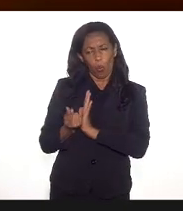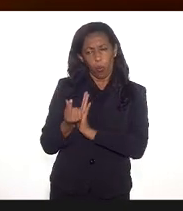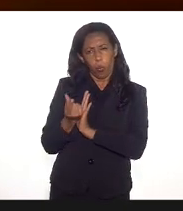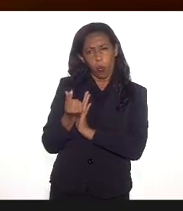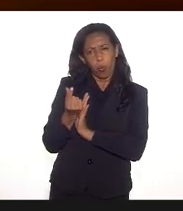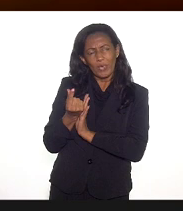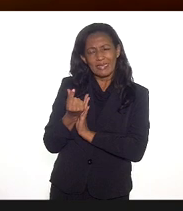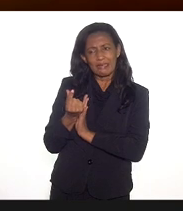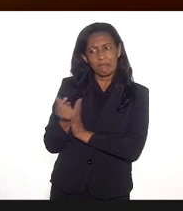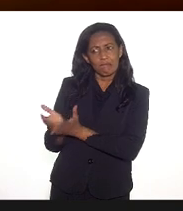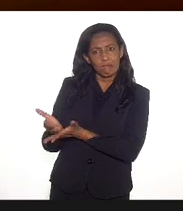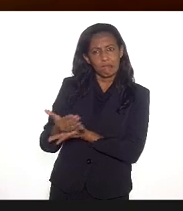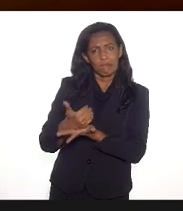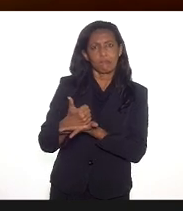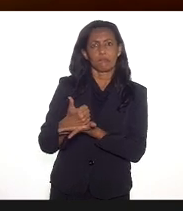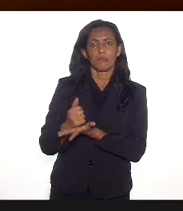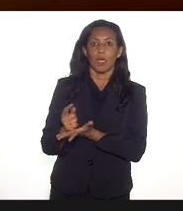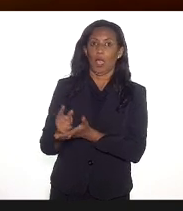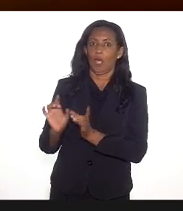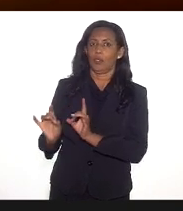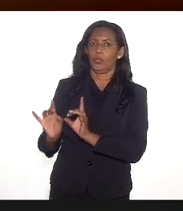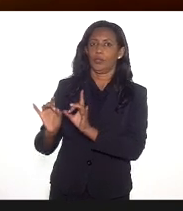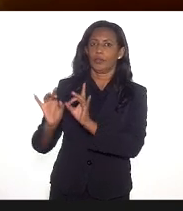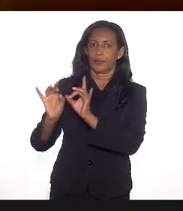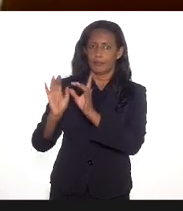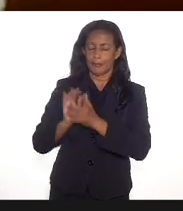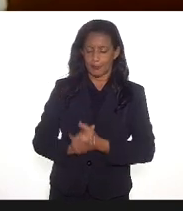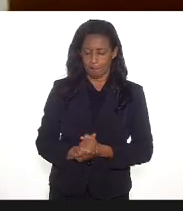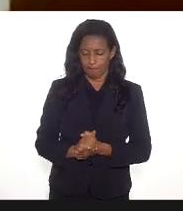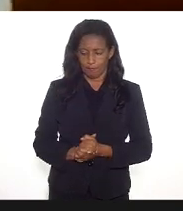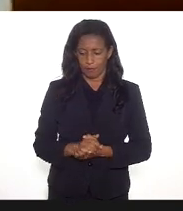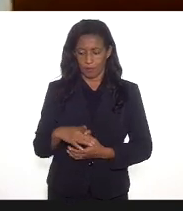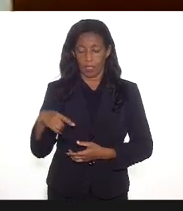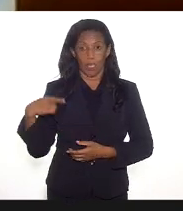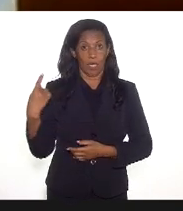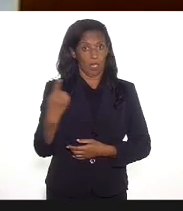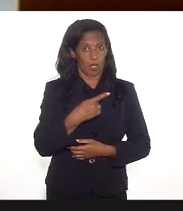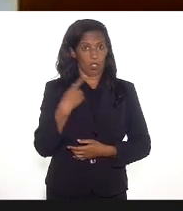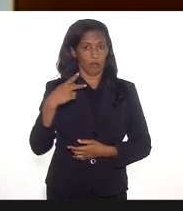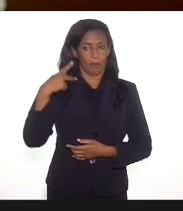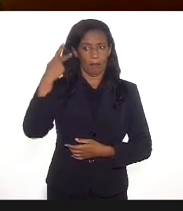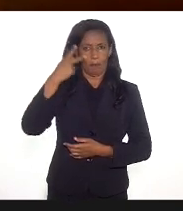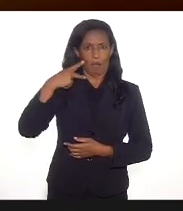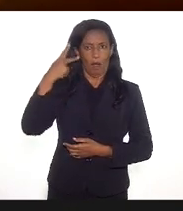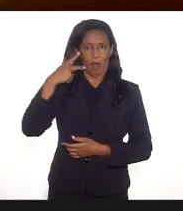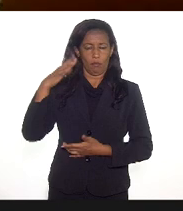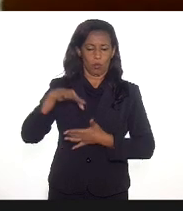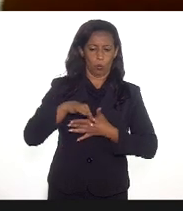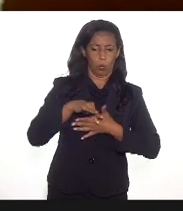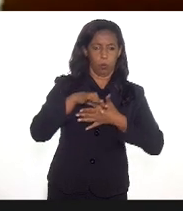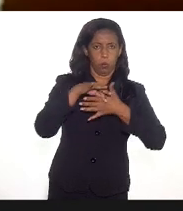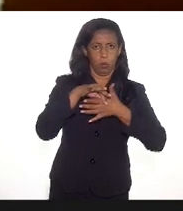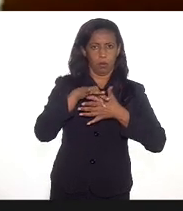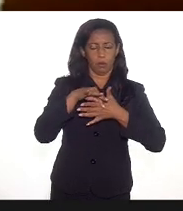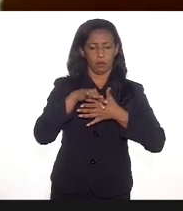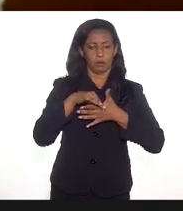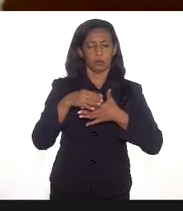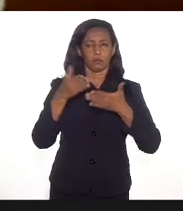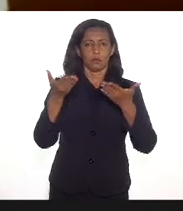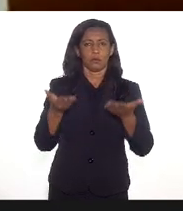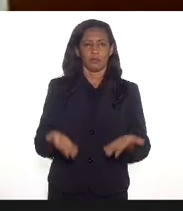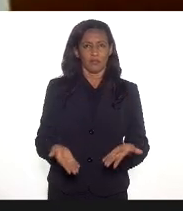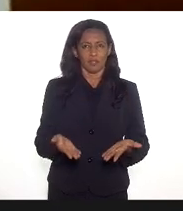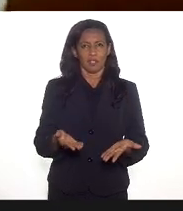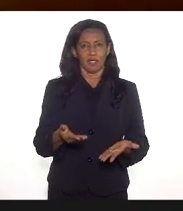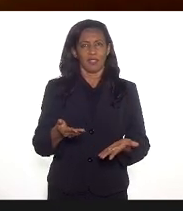muito especial. E nós estamos e nos fazemos um parlamento representar por um atuante presidente, que é o professor